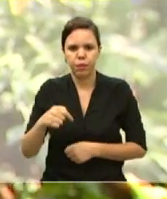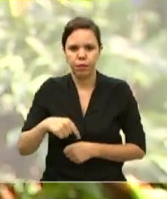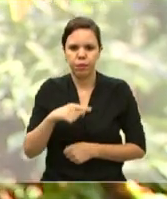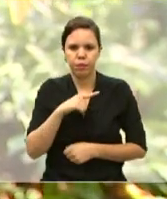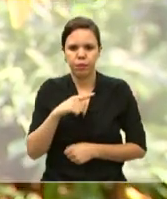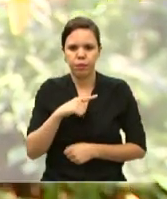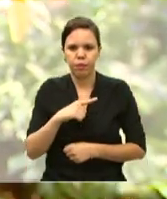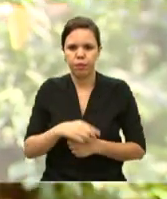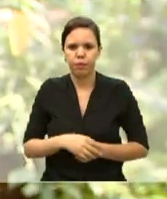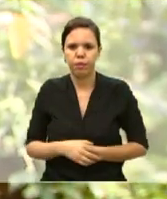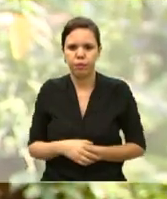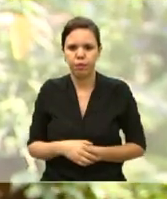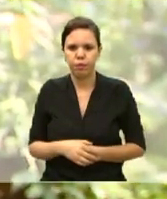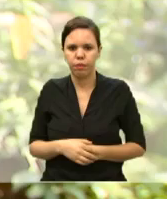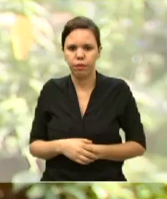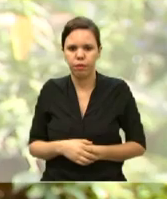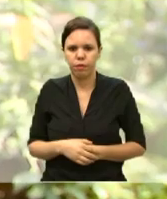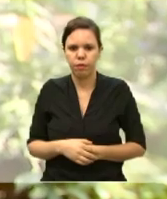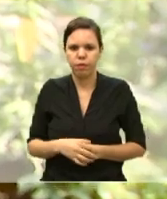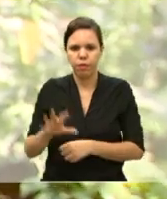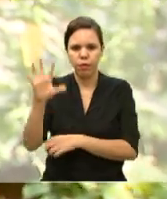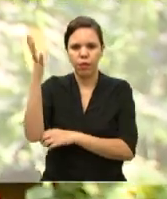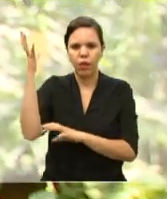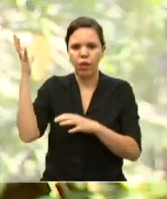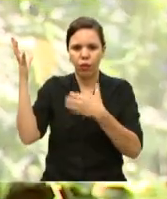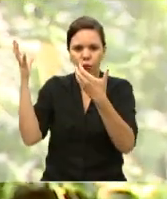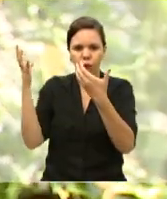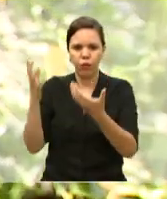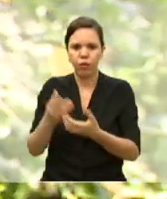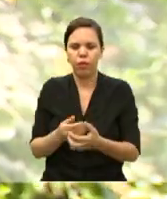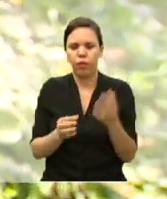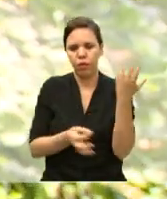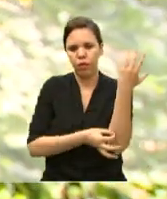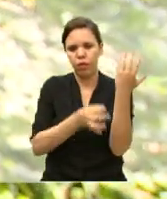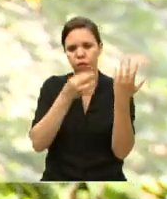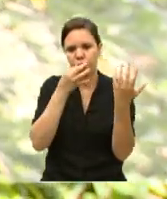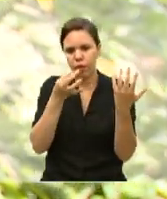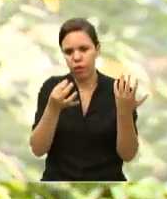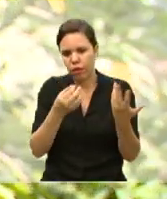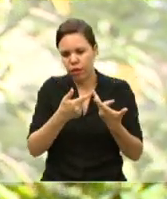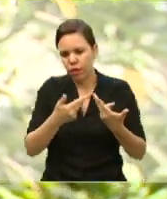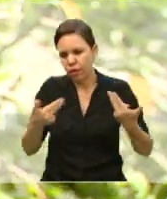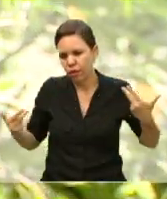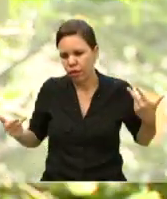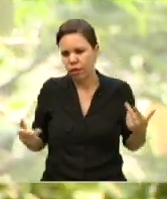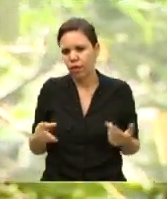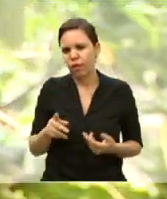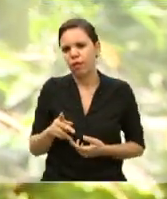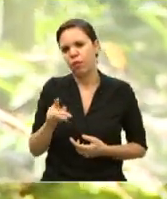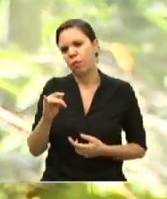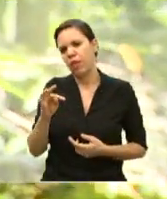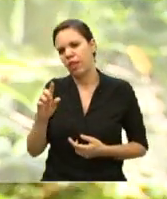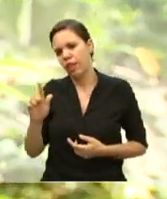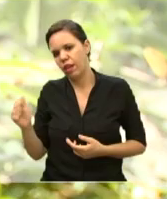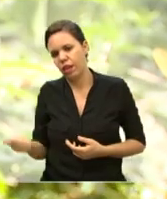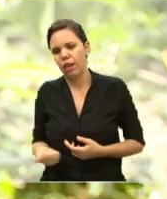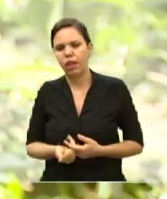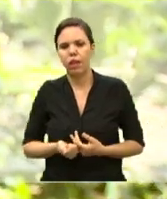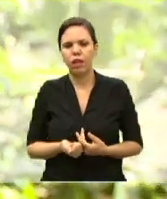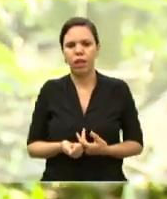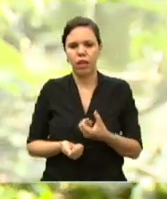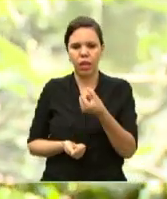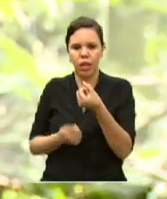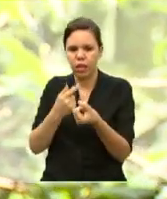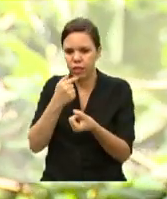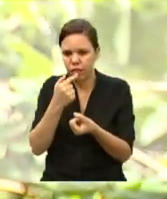Aqui tem de árvores frutíferas, tem jabuticabeira, moreira, pitangueira, tem